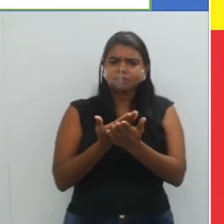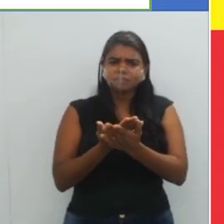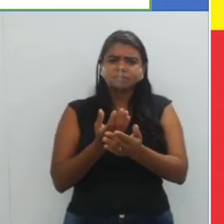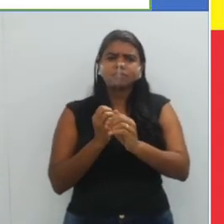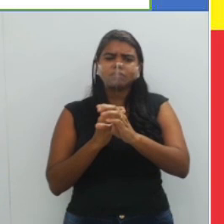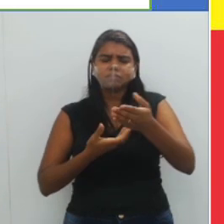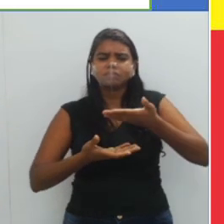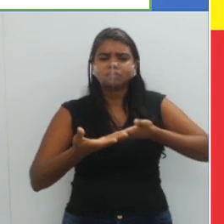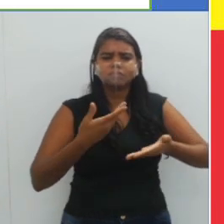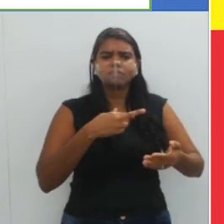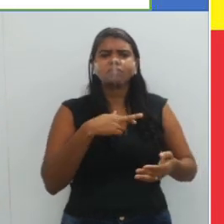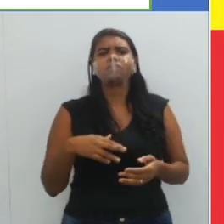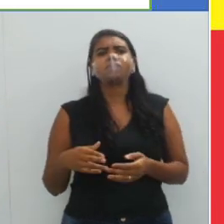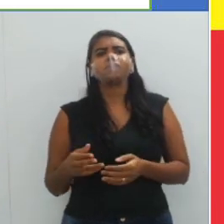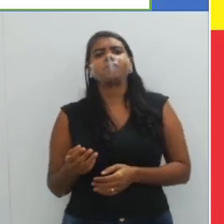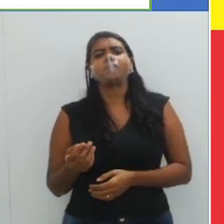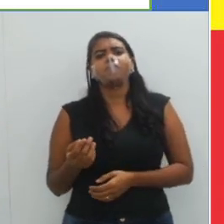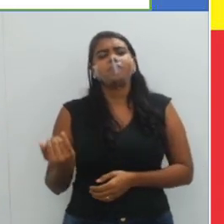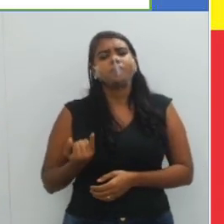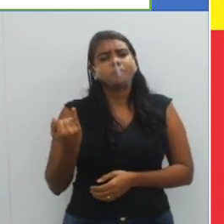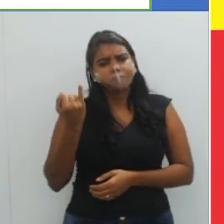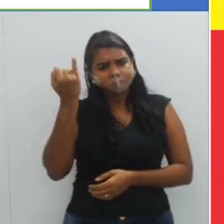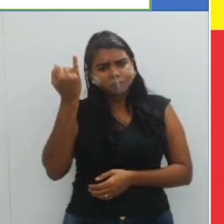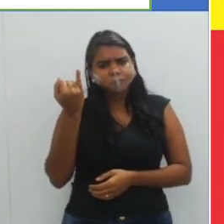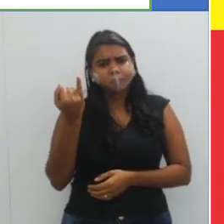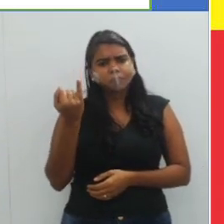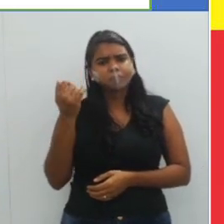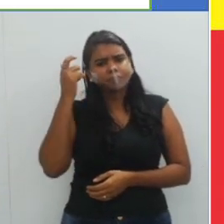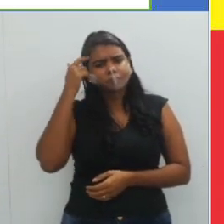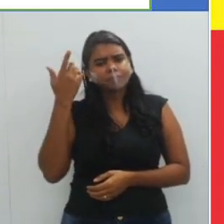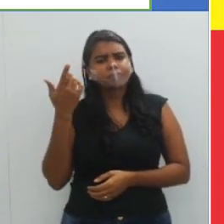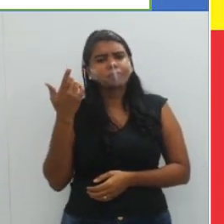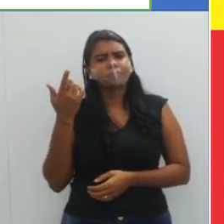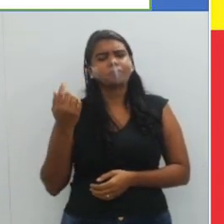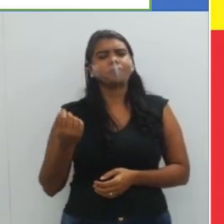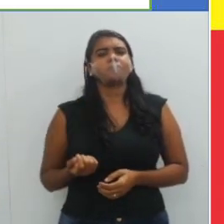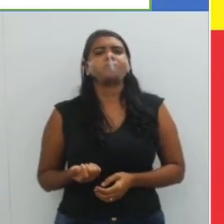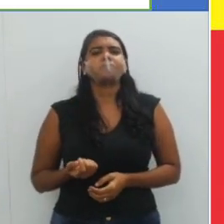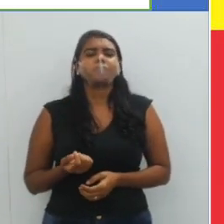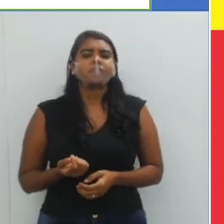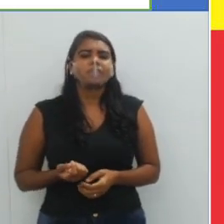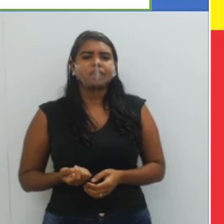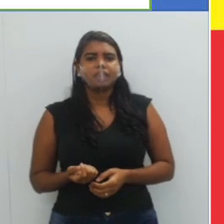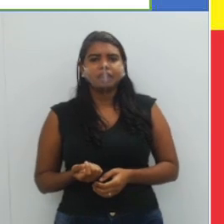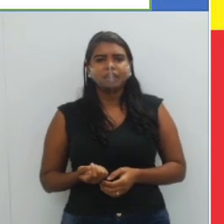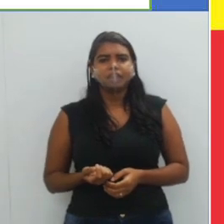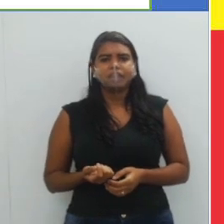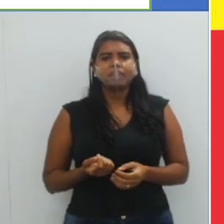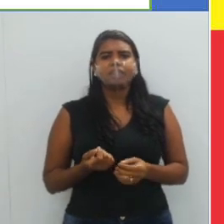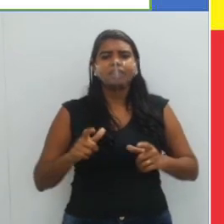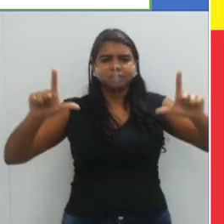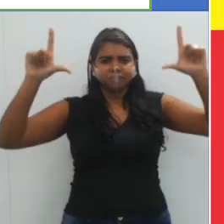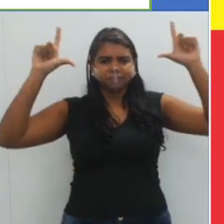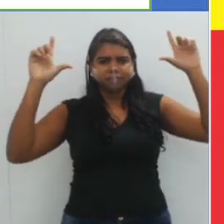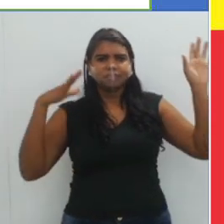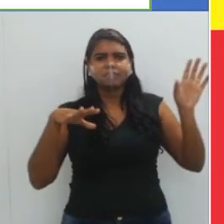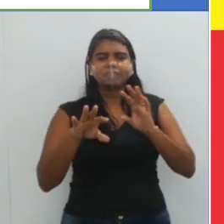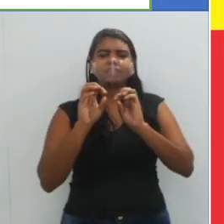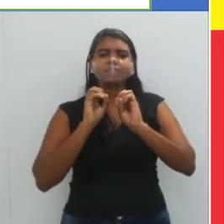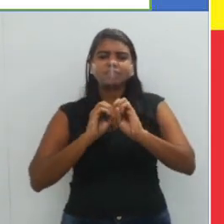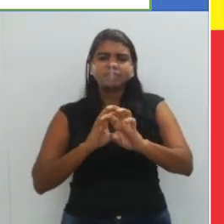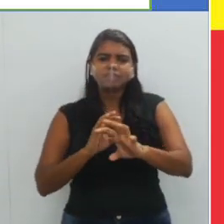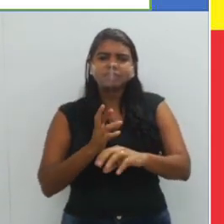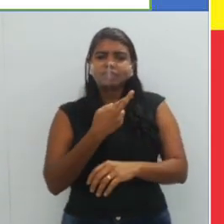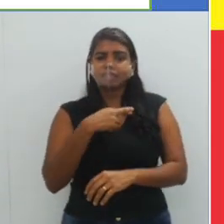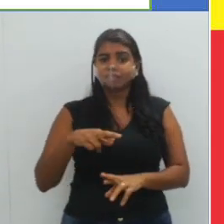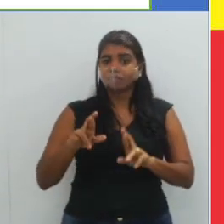série. Um ponto importante, importantíssimo, certo? Que justamente é esse, como está na tela, ensino